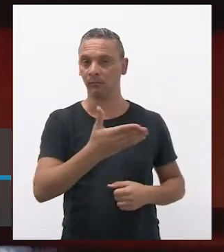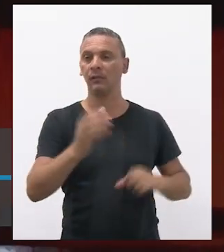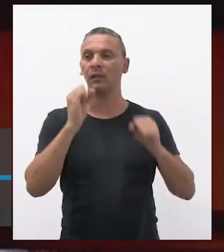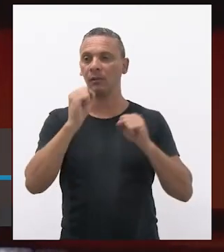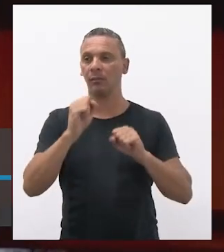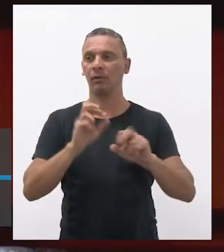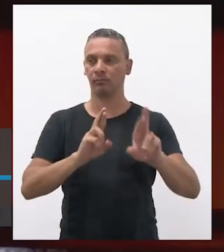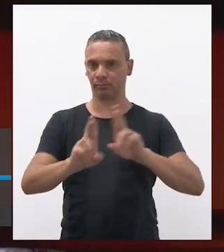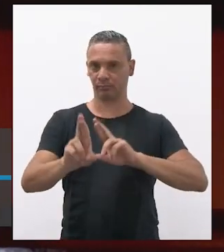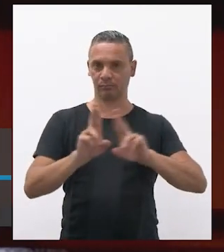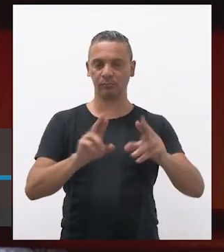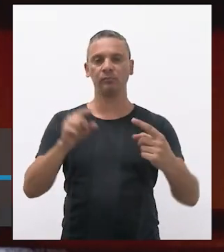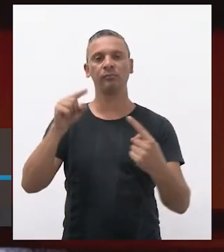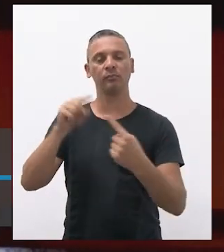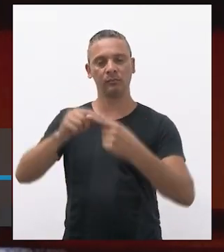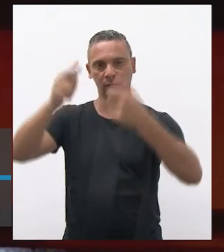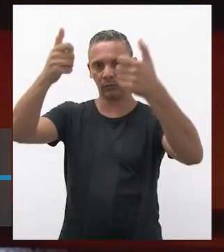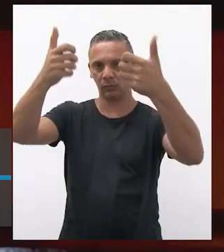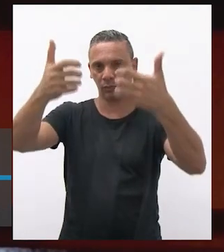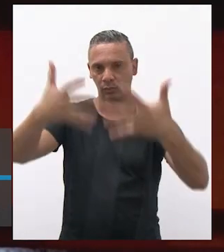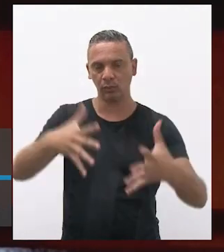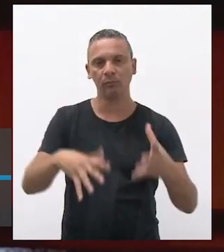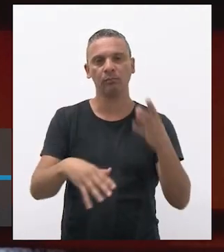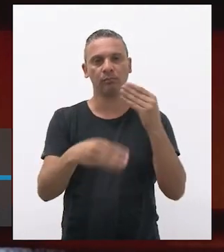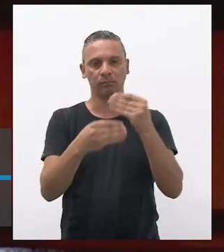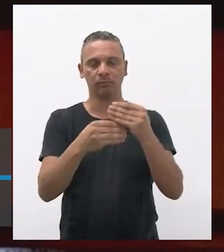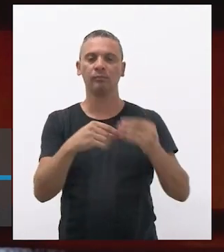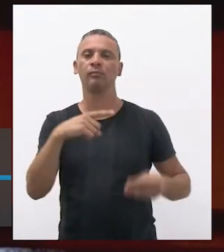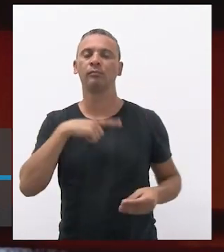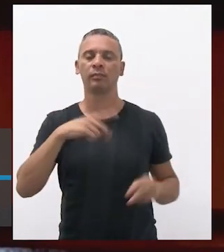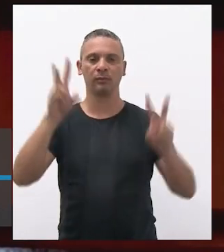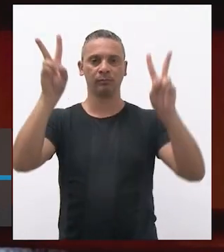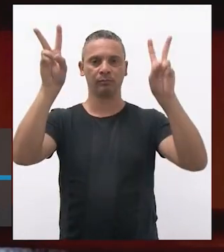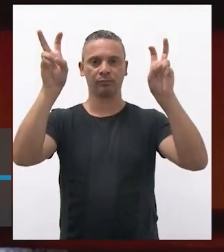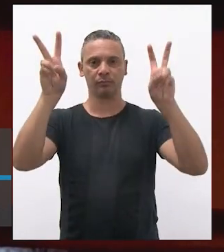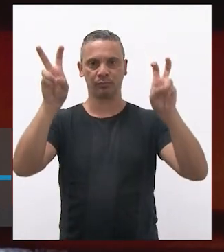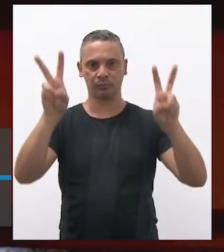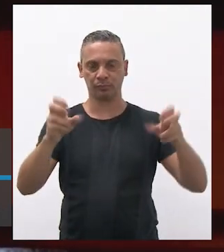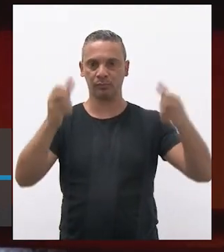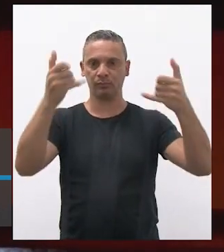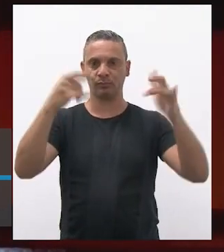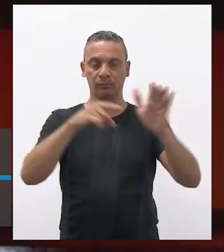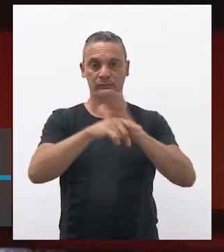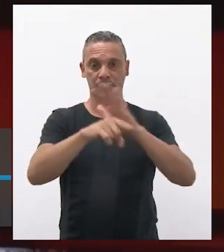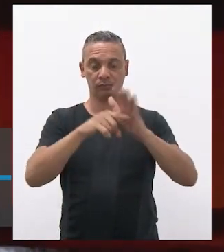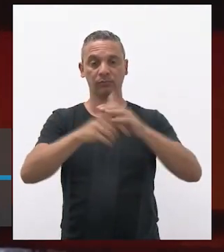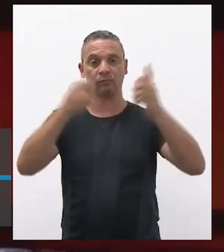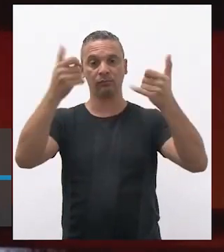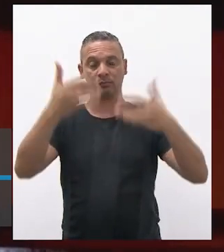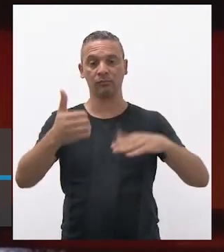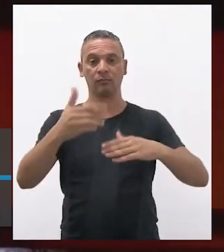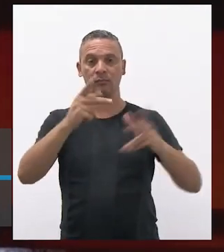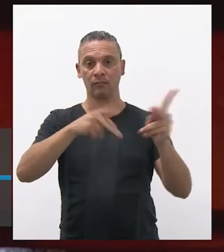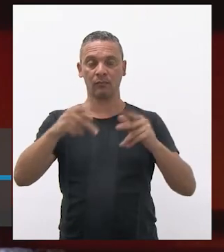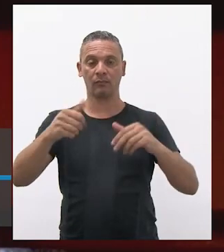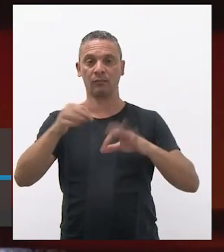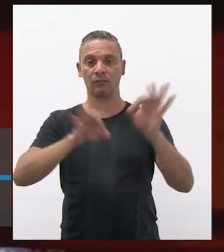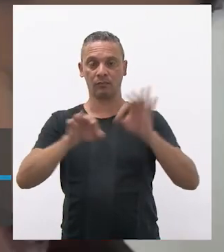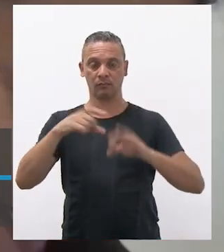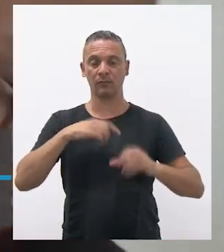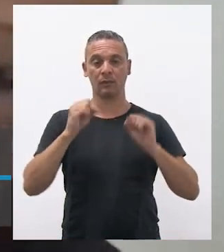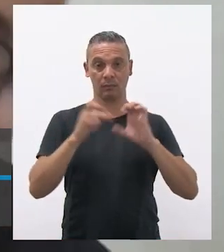da utilização de mecanismos de prevenção e de mecanismos de proteção às mulheres e